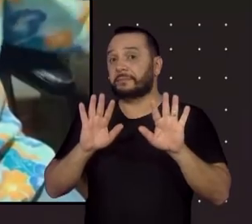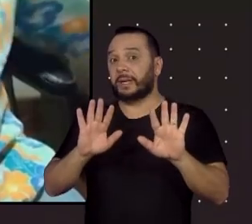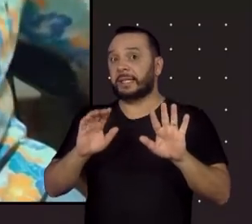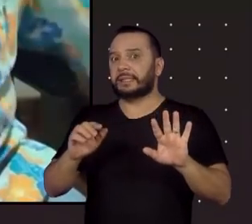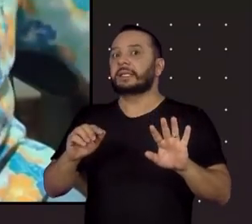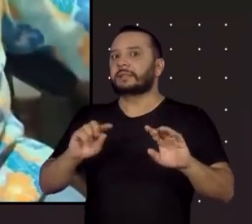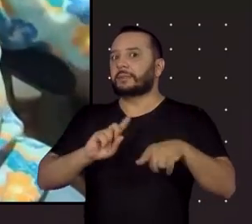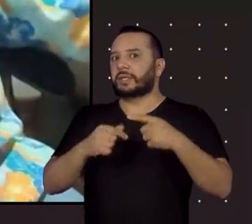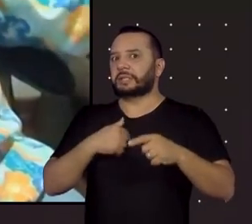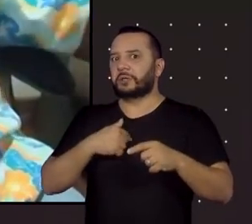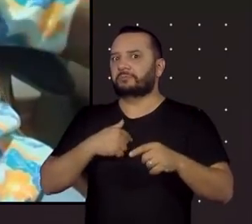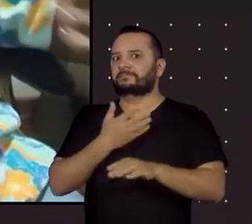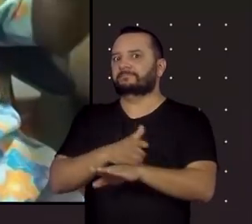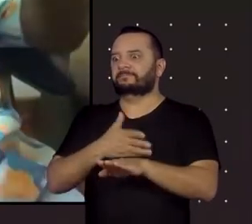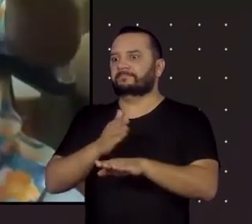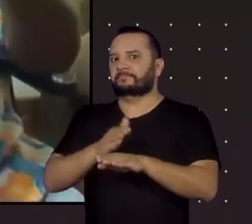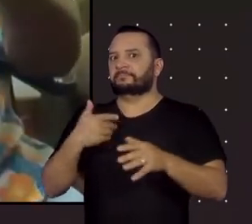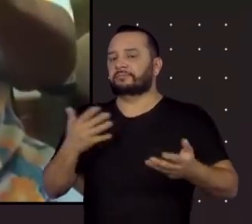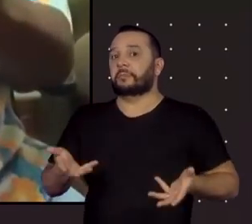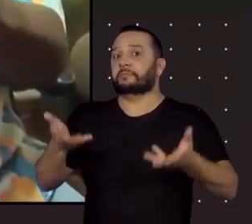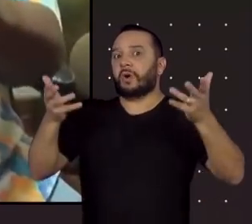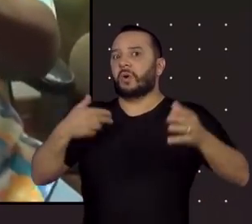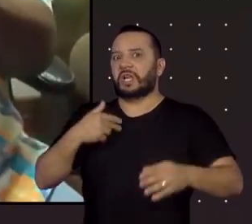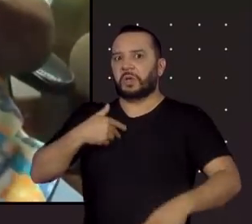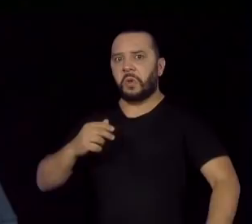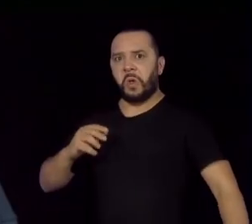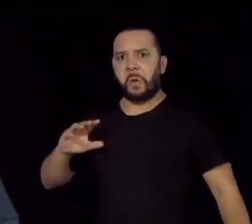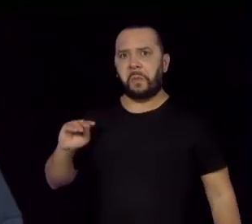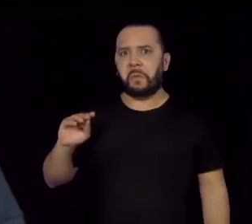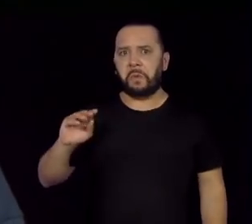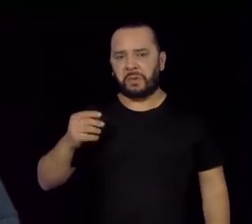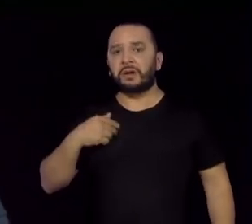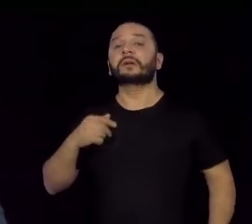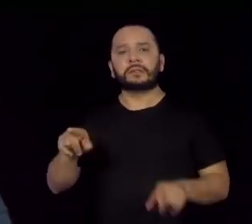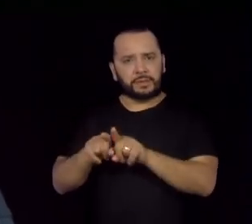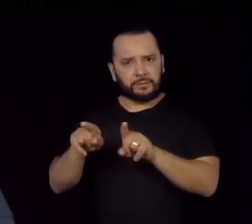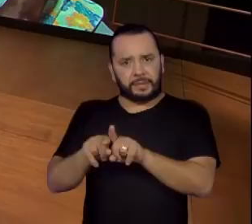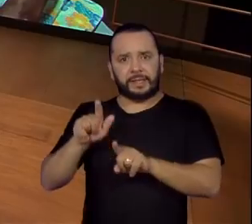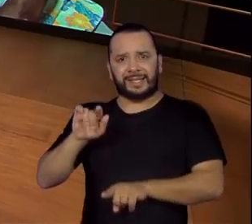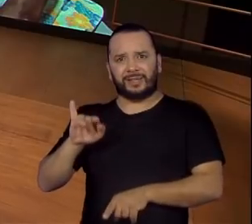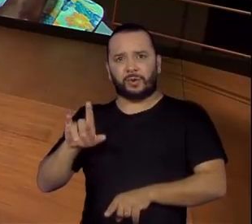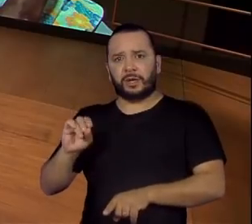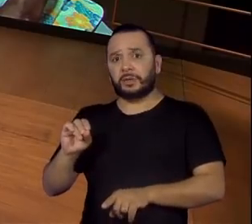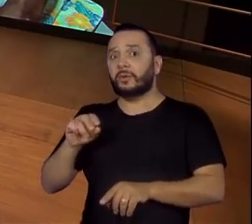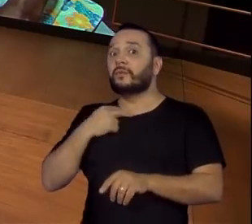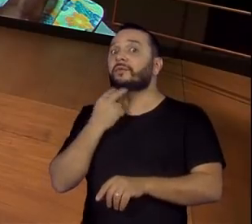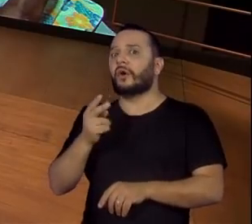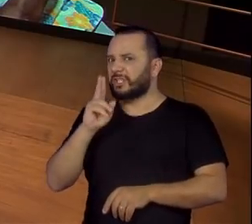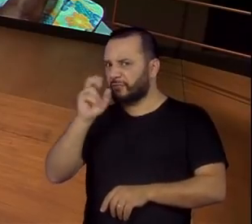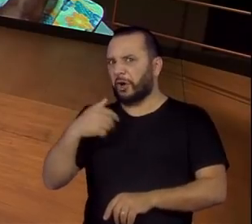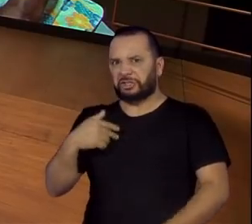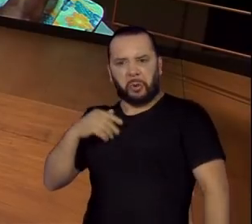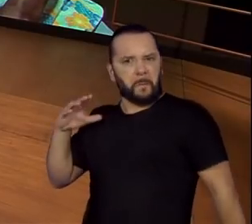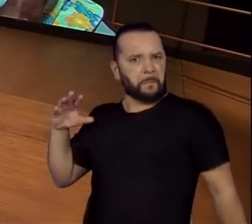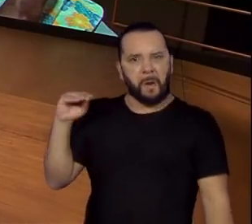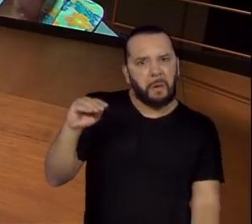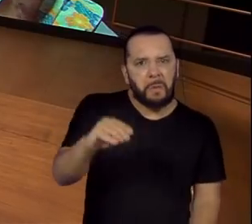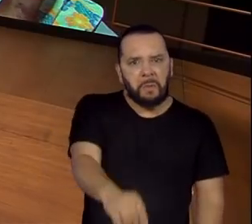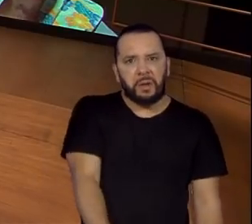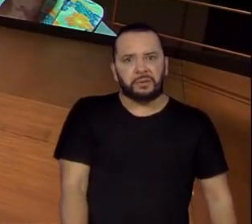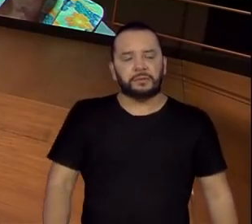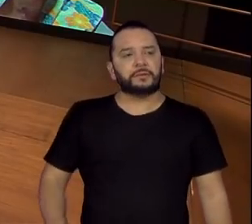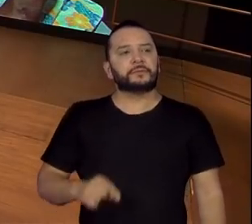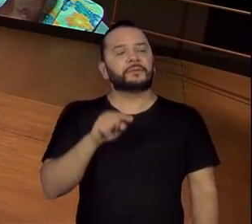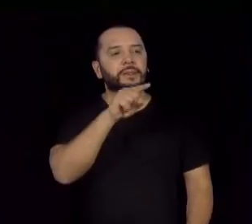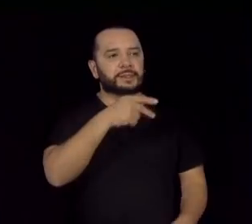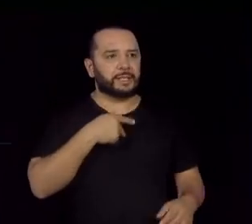era certo, muito forte. E deu certo, funcionou. Tony, seu trabalho mais recente na Globo foi na série